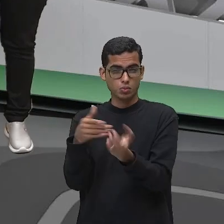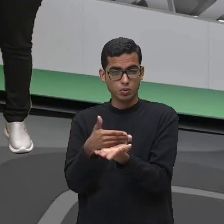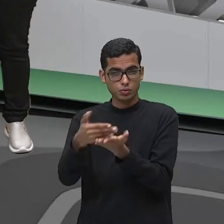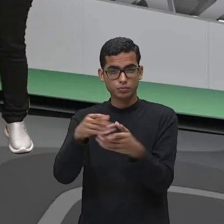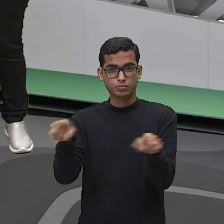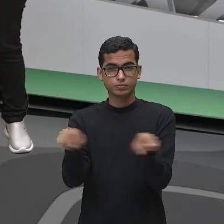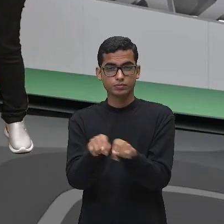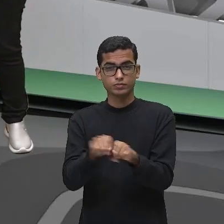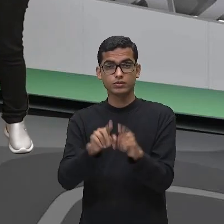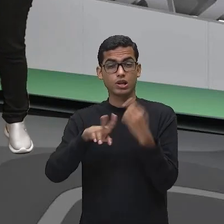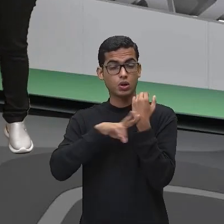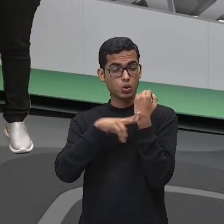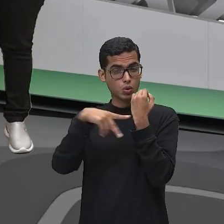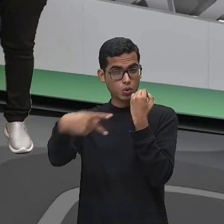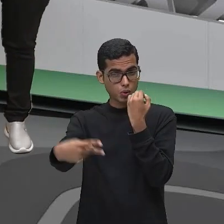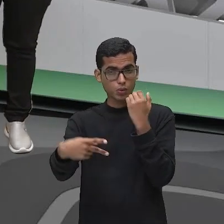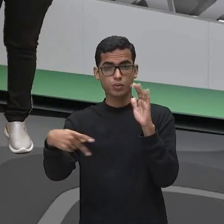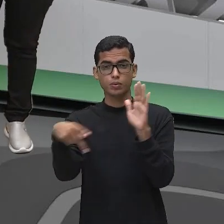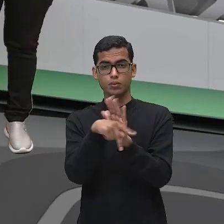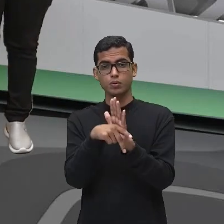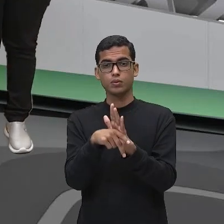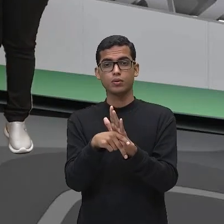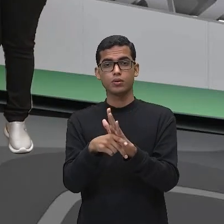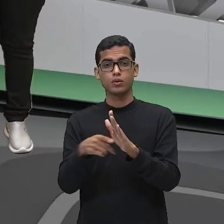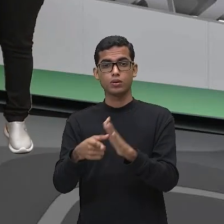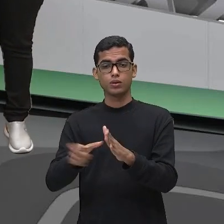uma consequência do